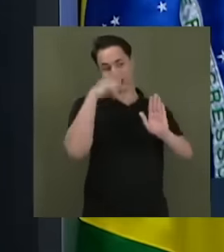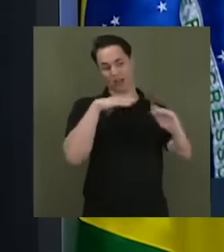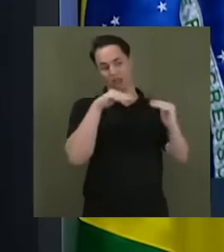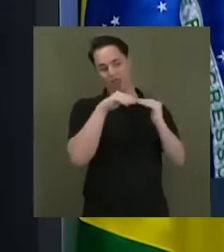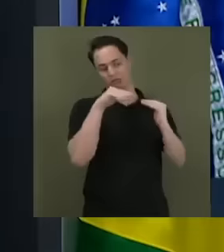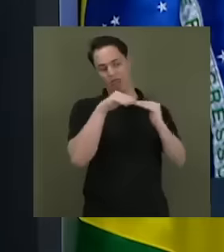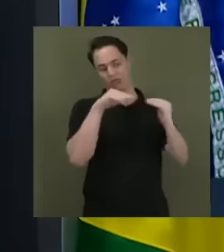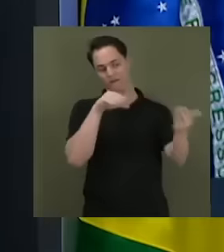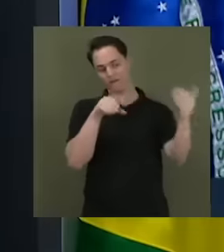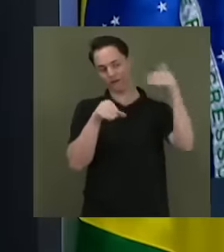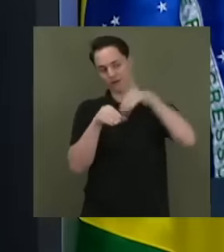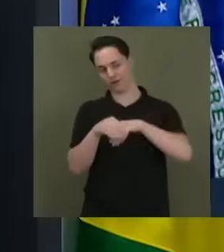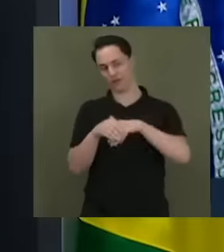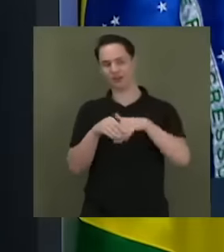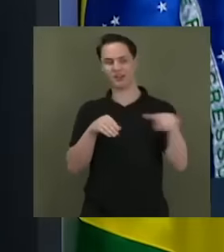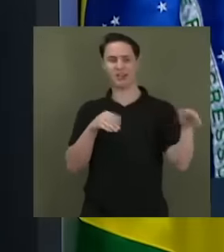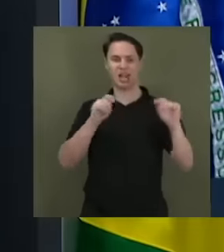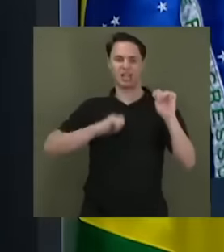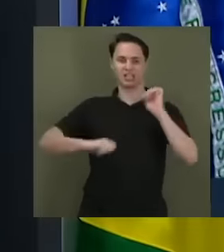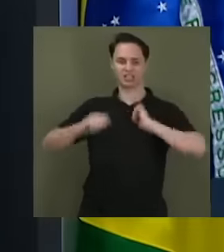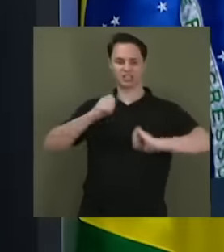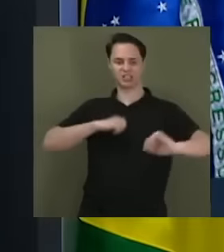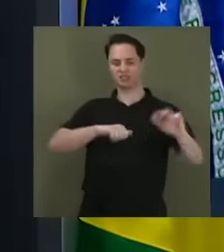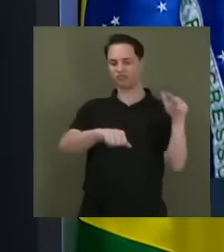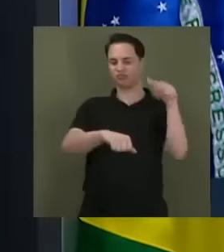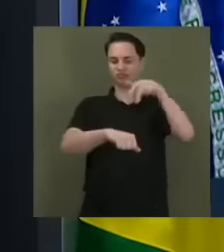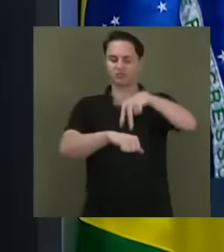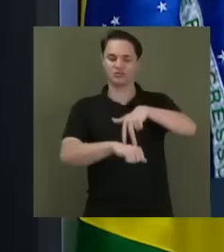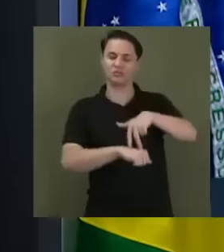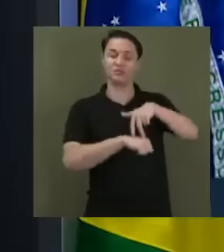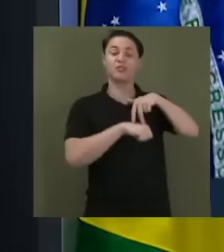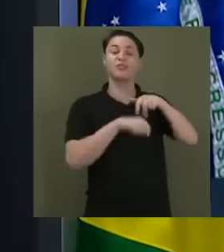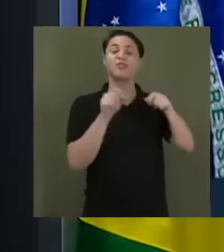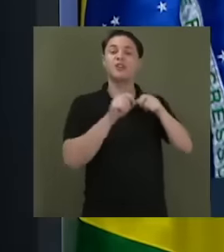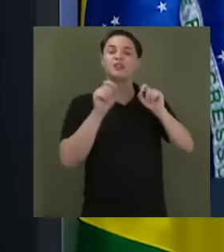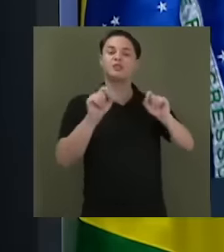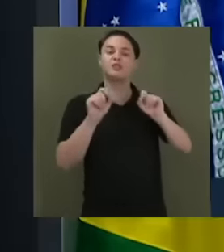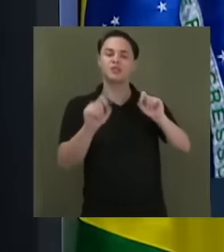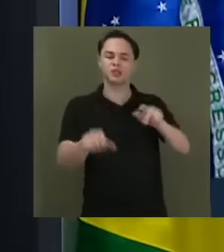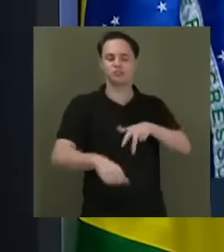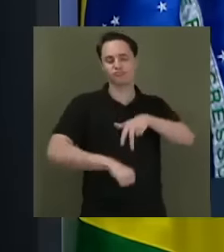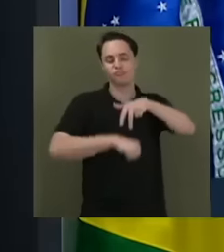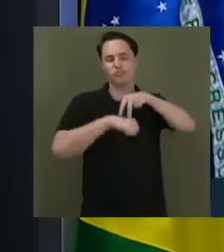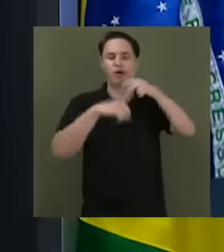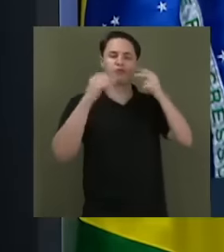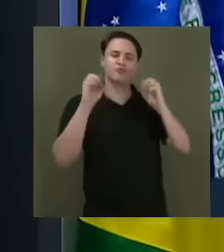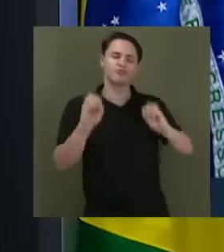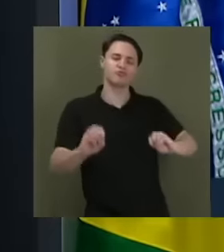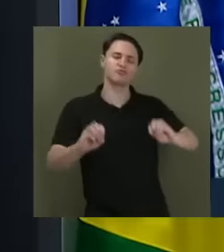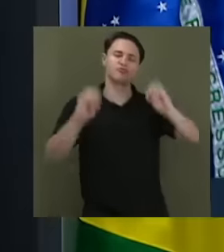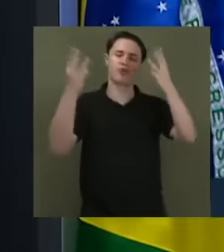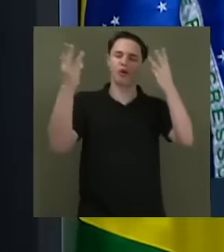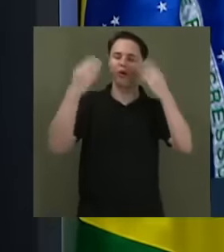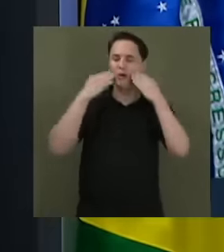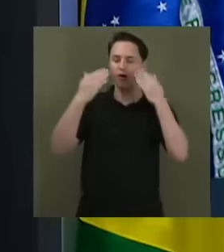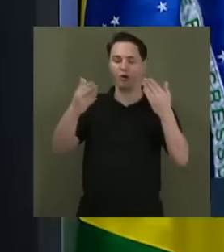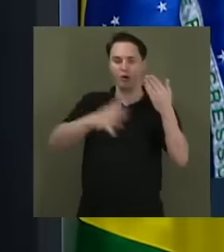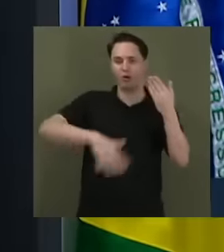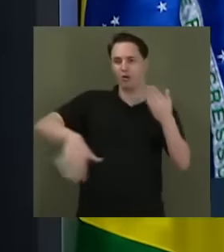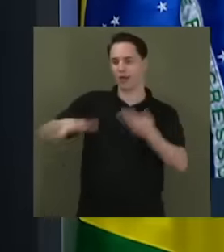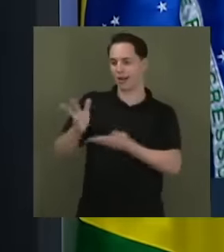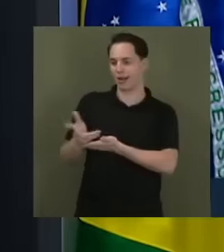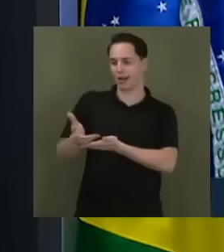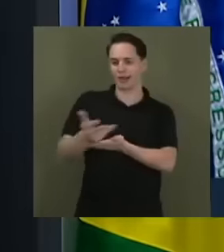candidatos e os artistas beneficiados retribui com generosas apresentações para arrecadar